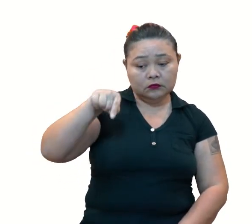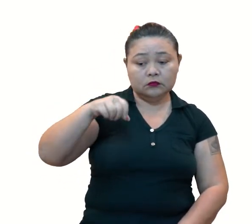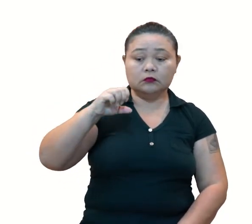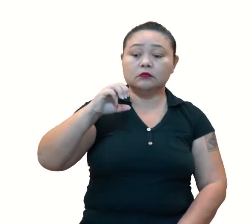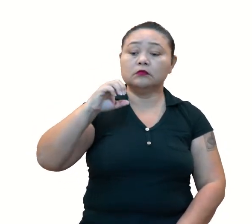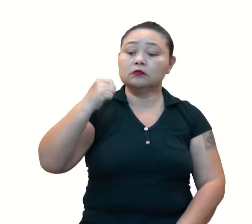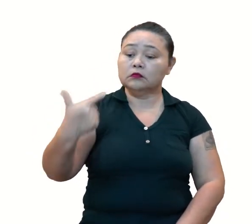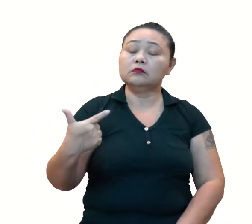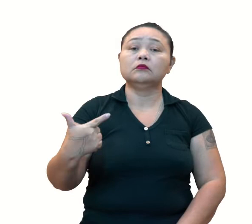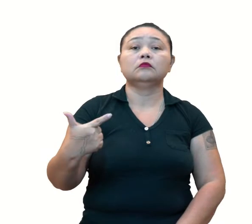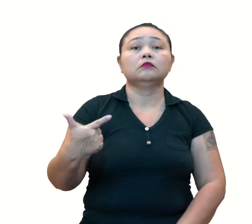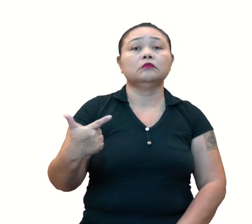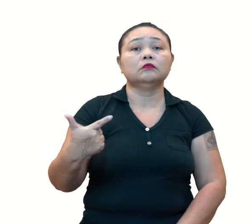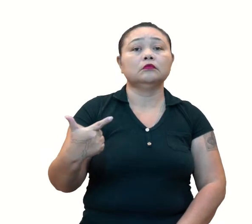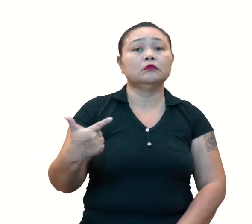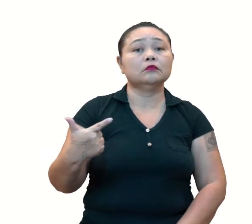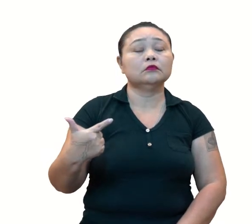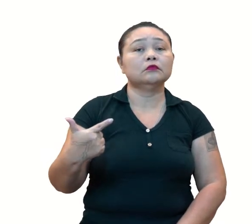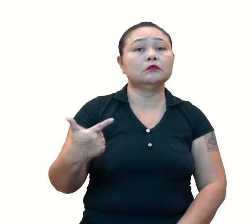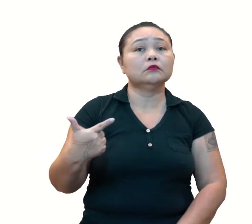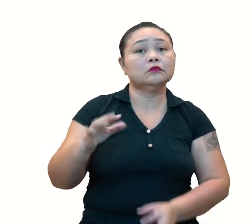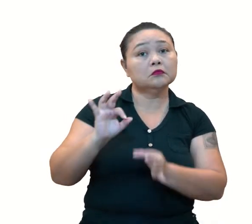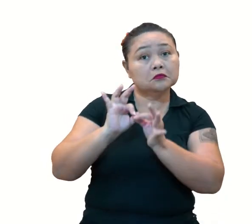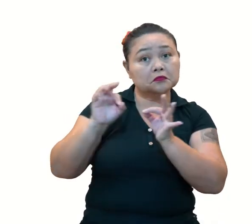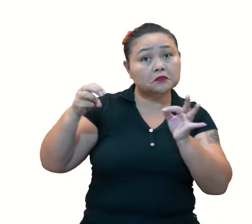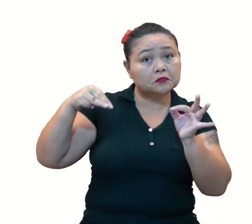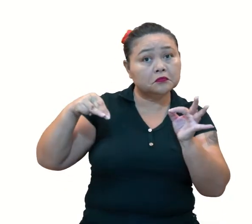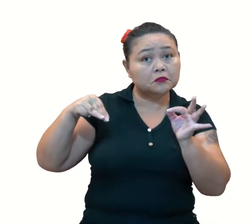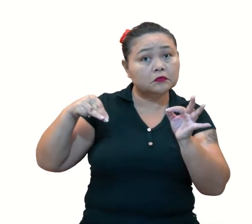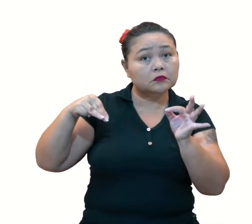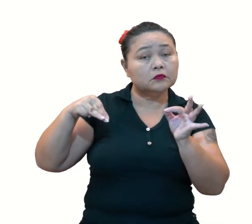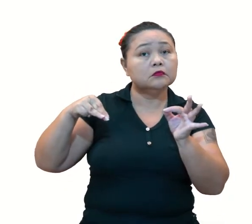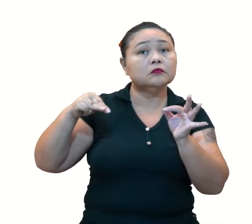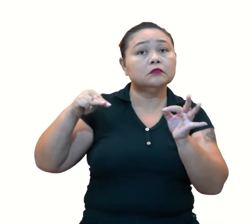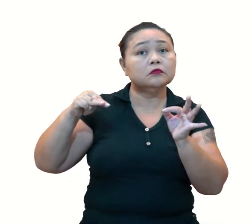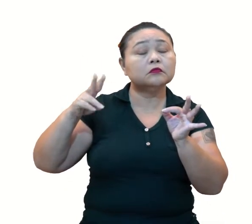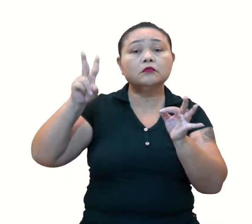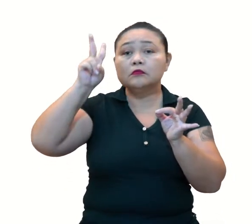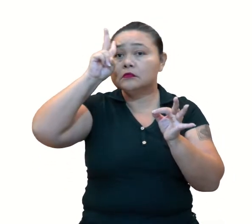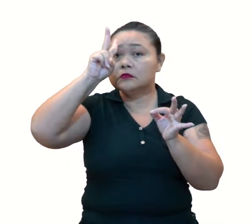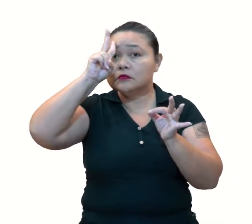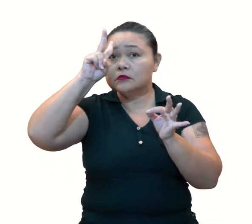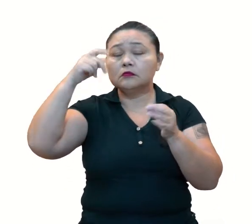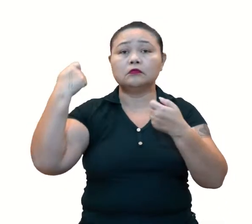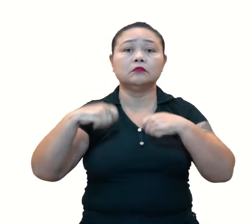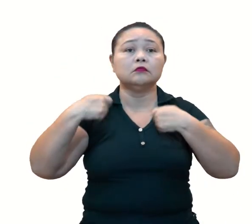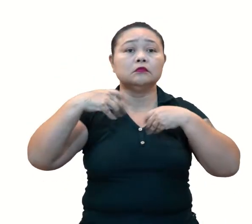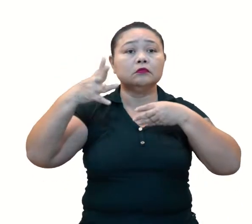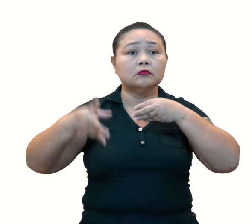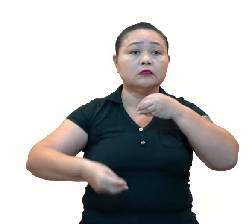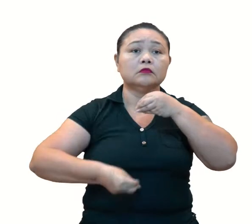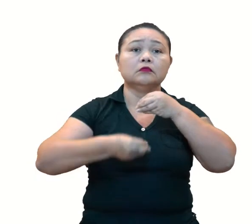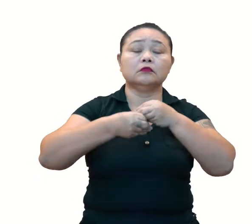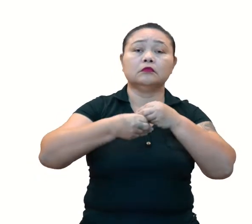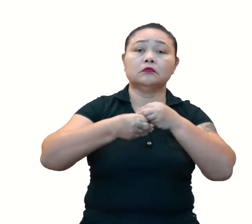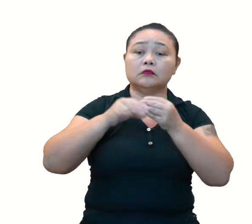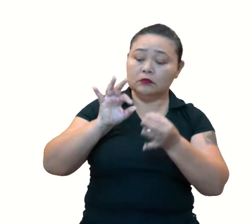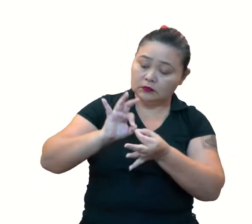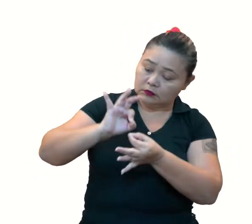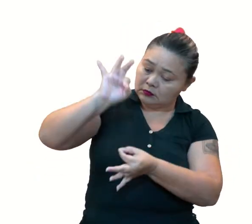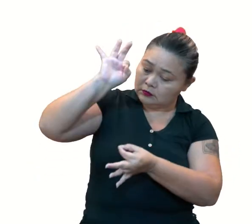67,2. 67,2 metros. Isso, metros. Mas lembrando que a gente ainda precisa somar com a altura do